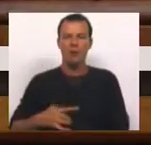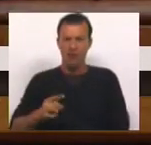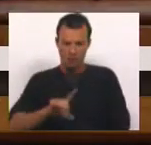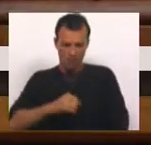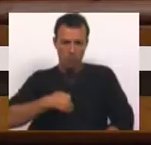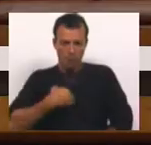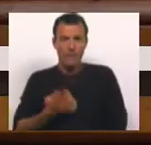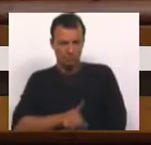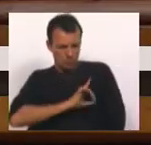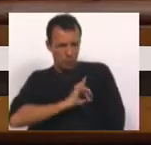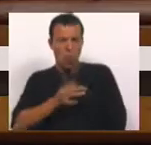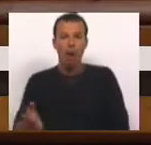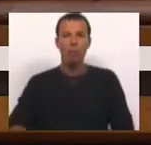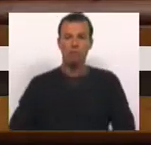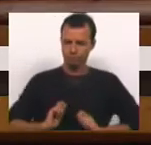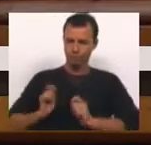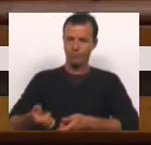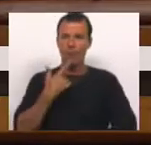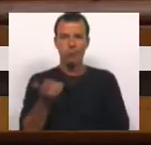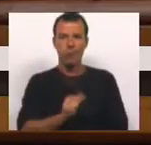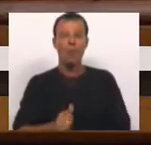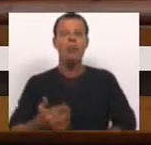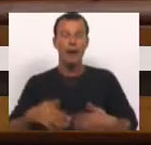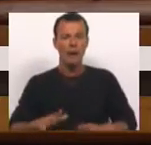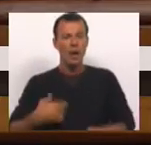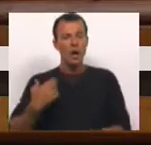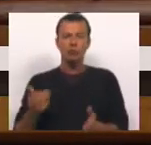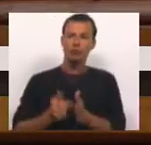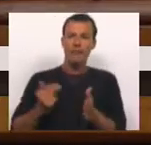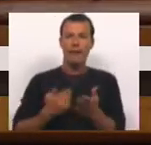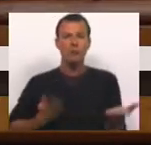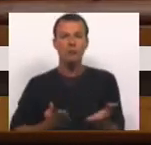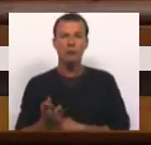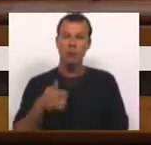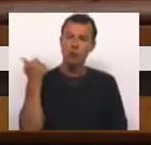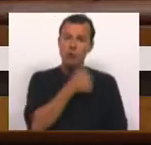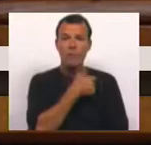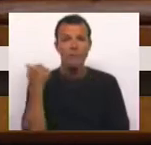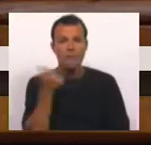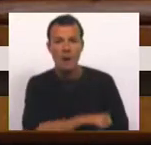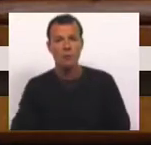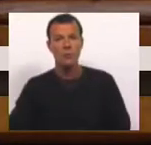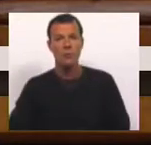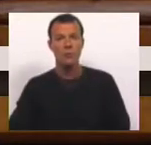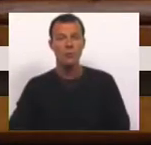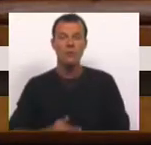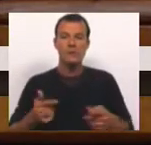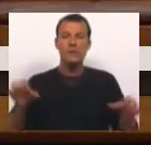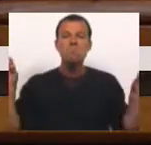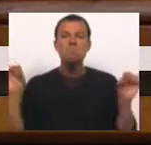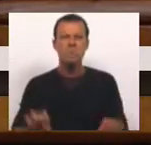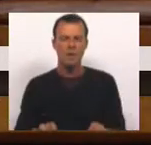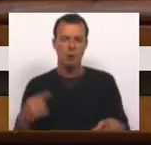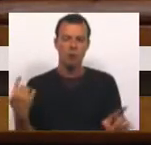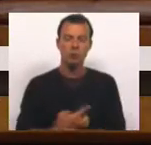pessoal e intransmissível, de apenas ter a esperar mais sofrimento porventura ainda mais atroz do que aquele